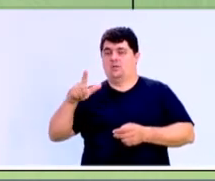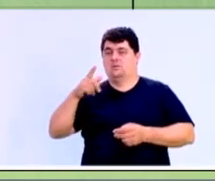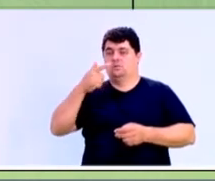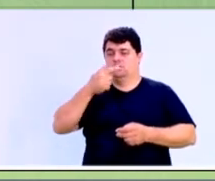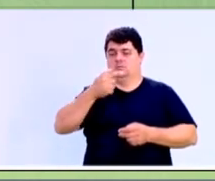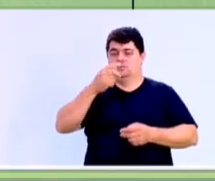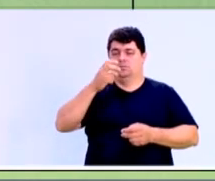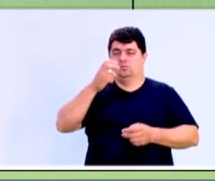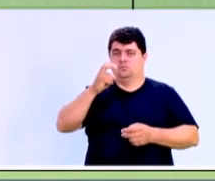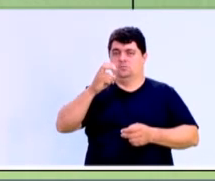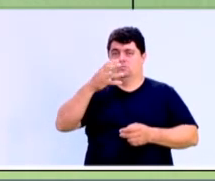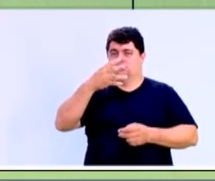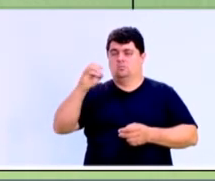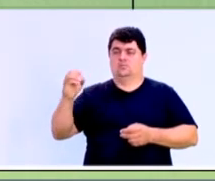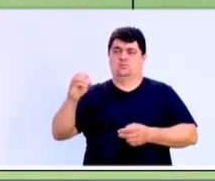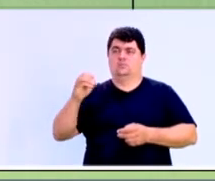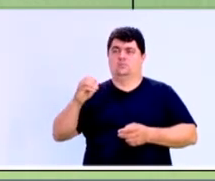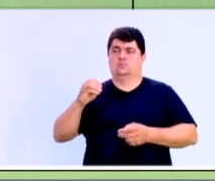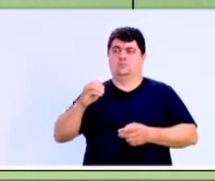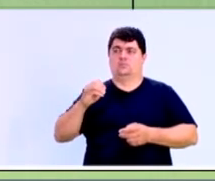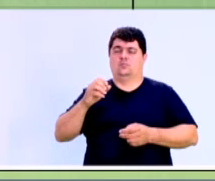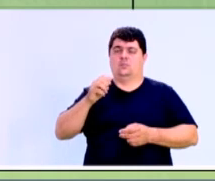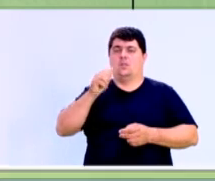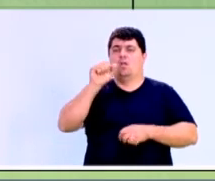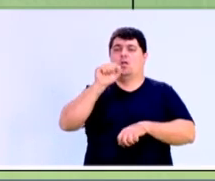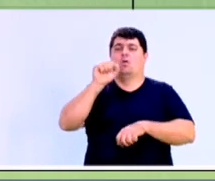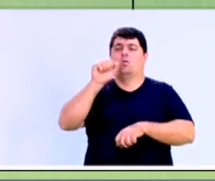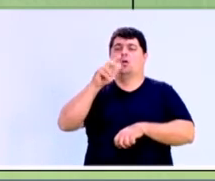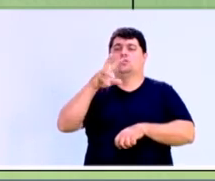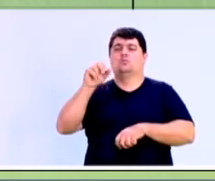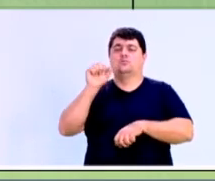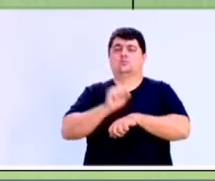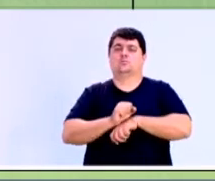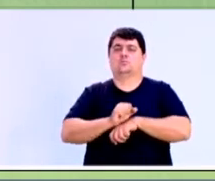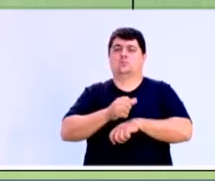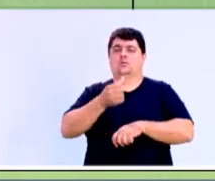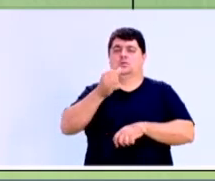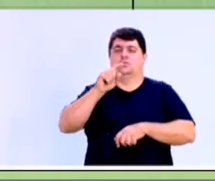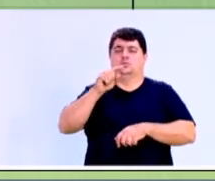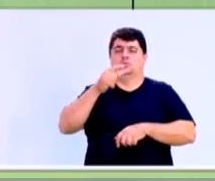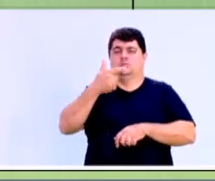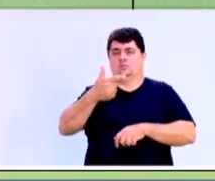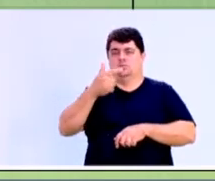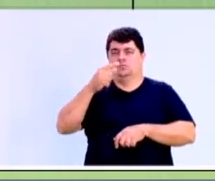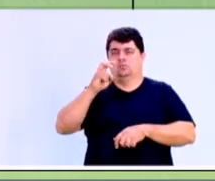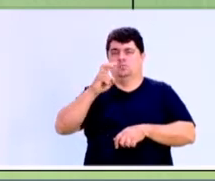75.400. 75.400. E meu ativo não circulante? 62.500.